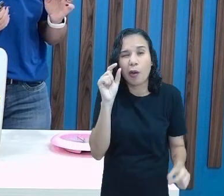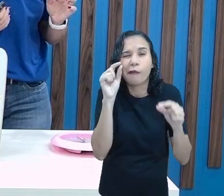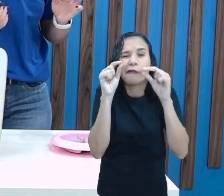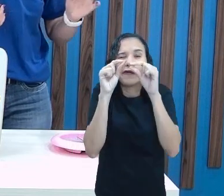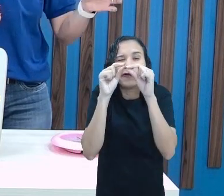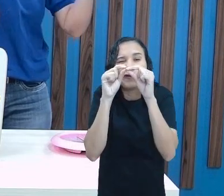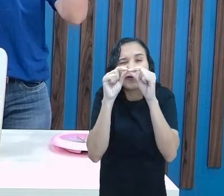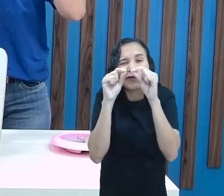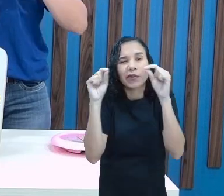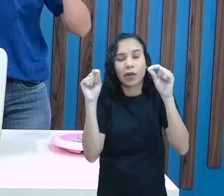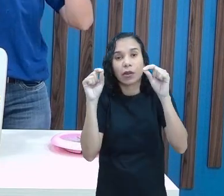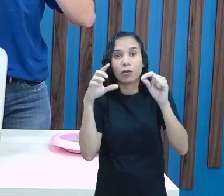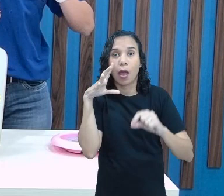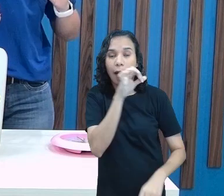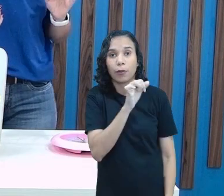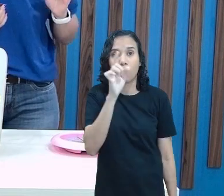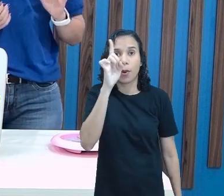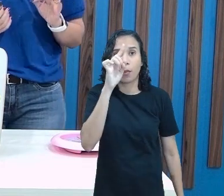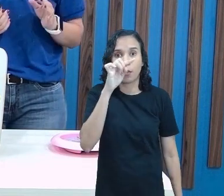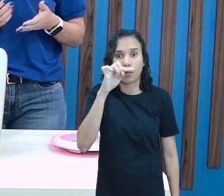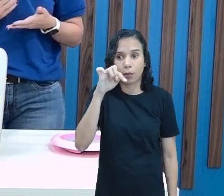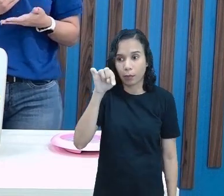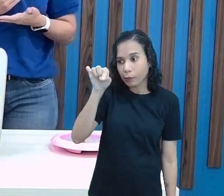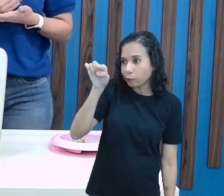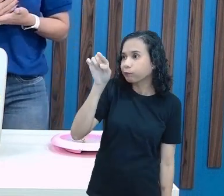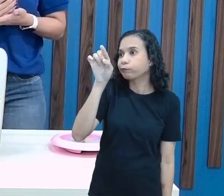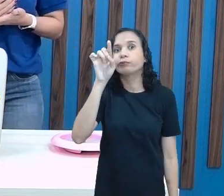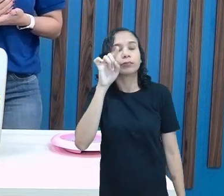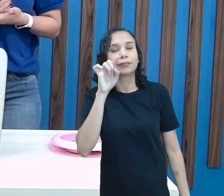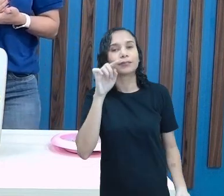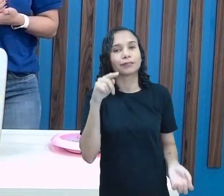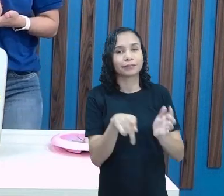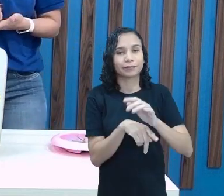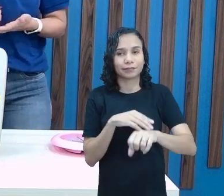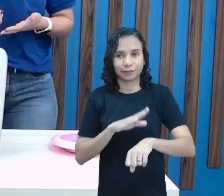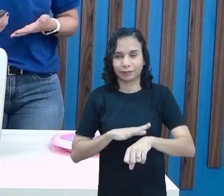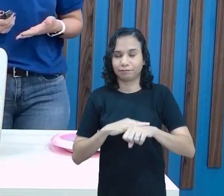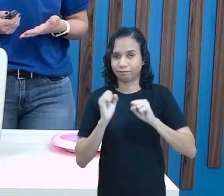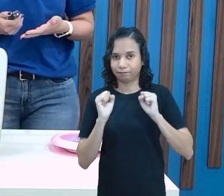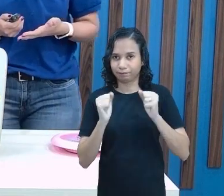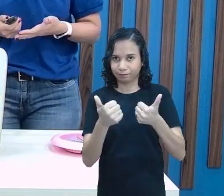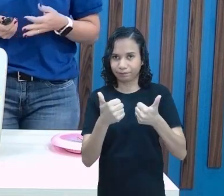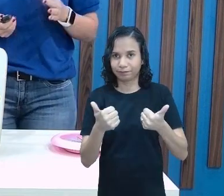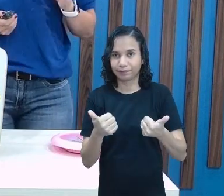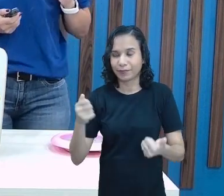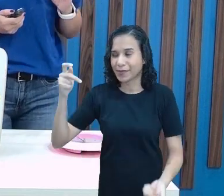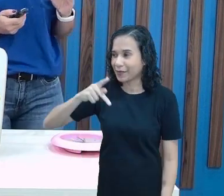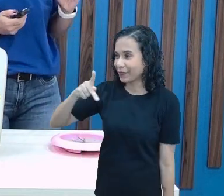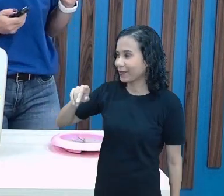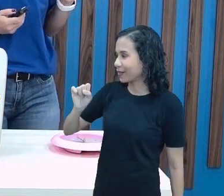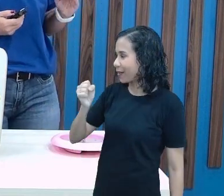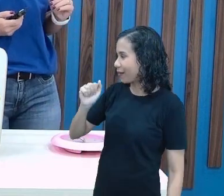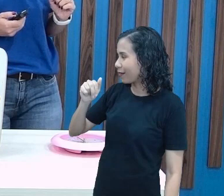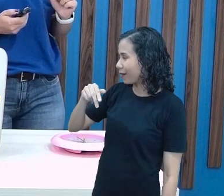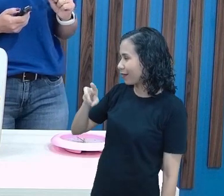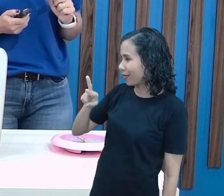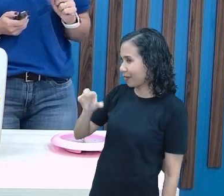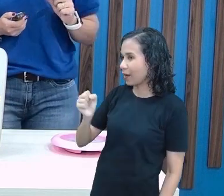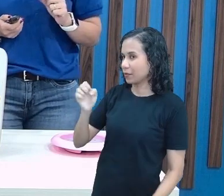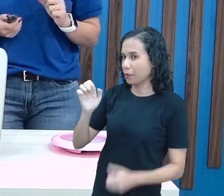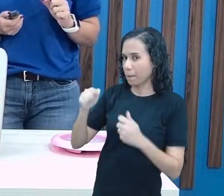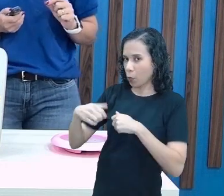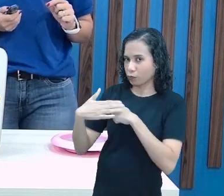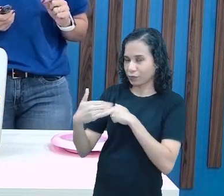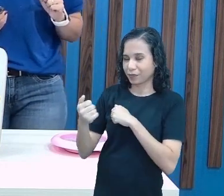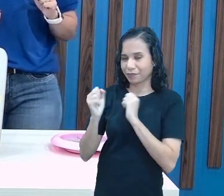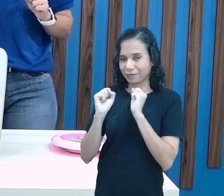fininho e o que caminha bem rápido aí no relógio. Combinado? Professora Sandra, assim que tiver participação, pode contar